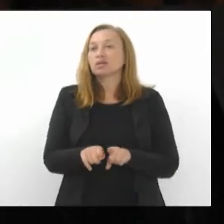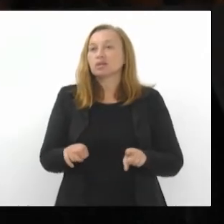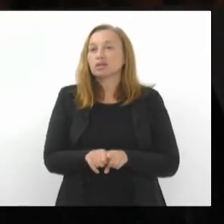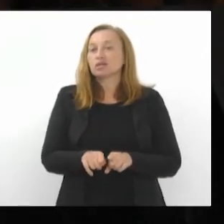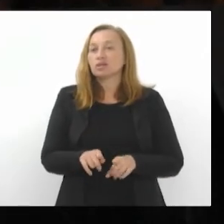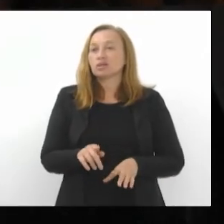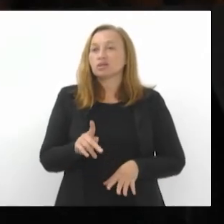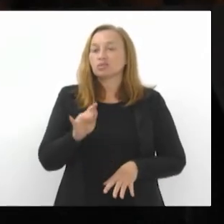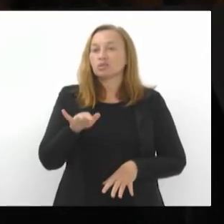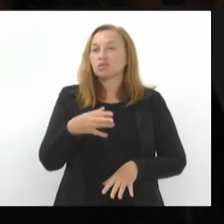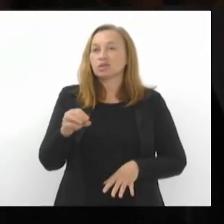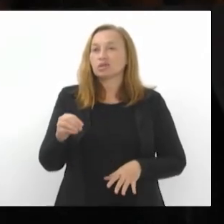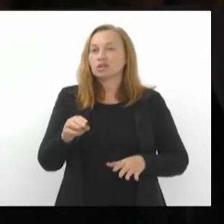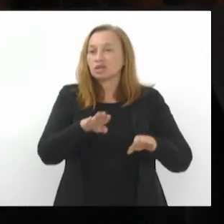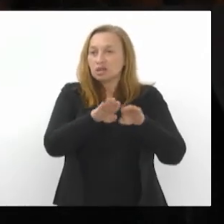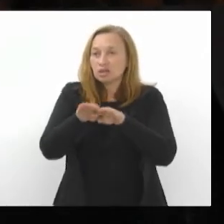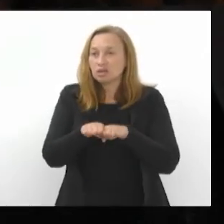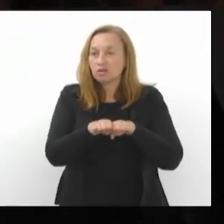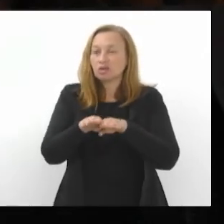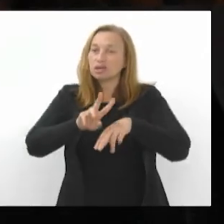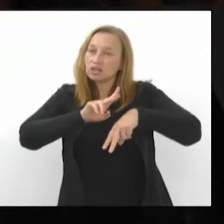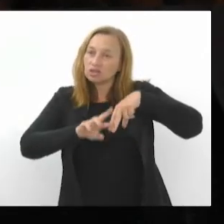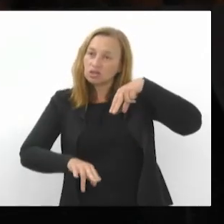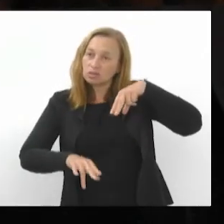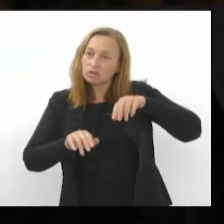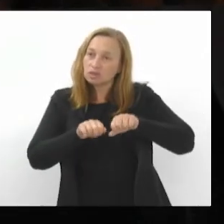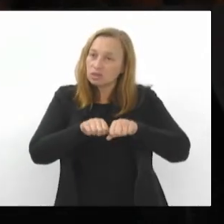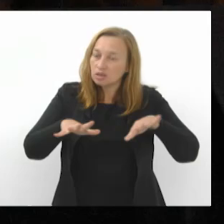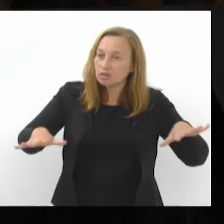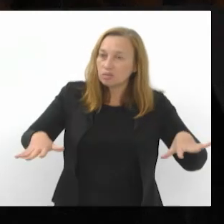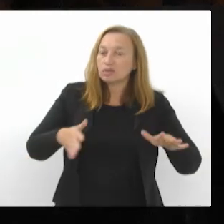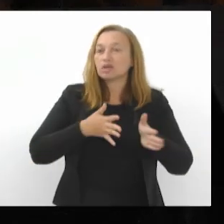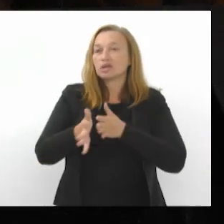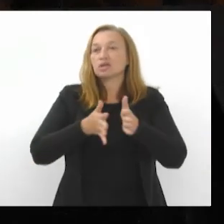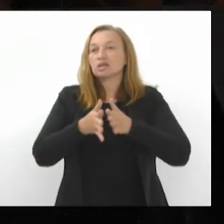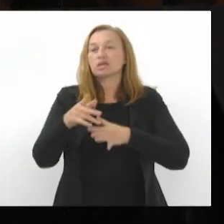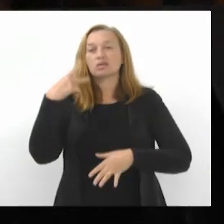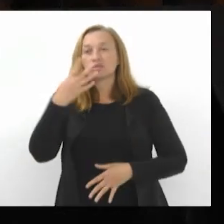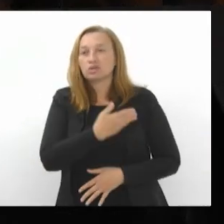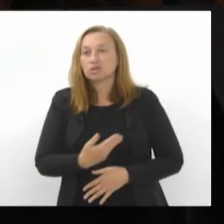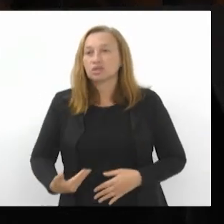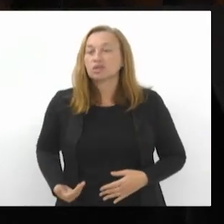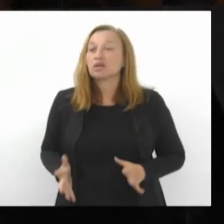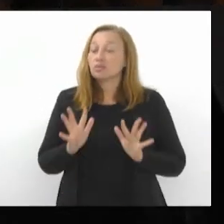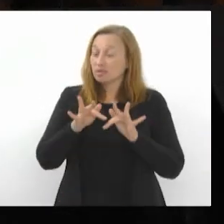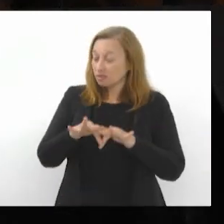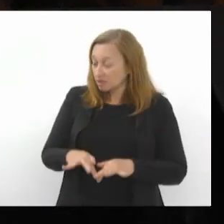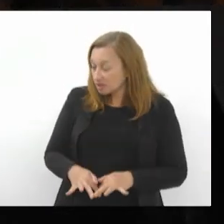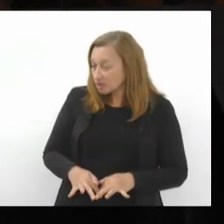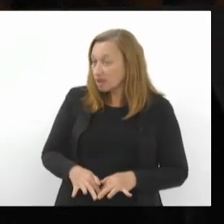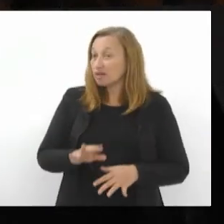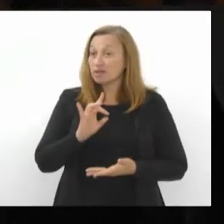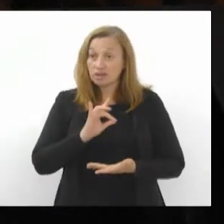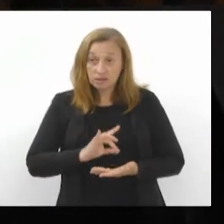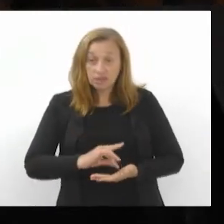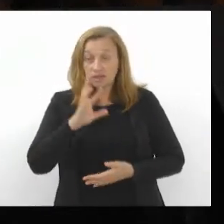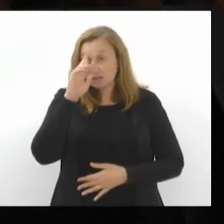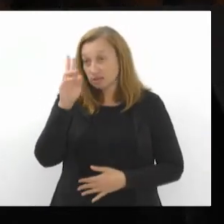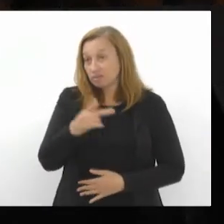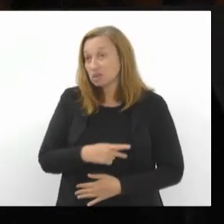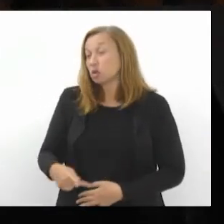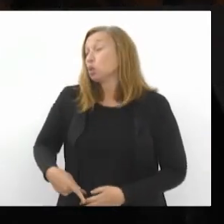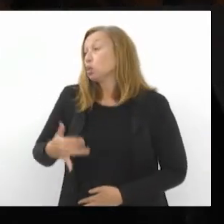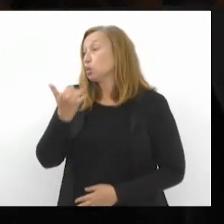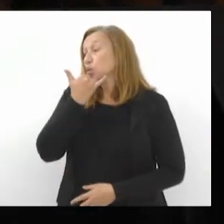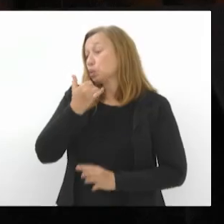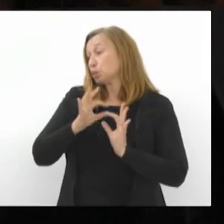de ações de igualdade de gênero e ampliação ao acesso a políticas públicas. E para finalizar, realmente, senhor presidente, me desculpe